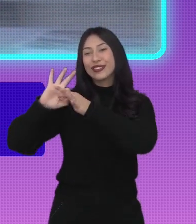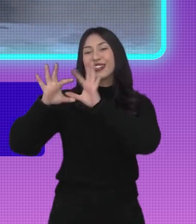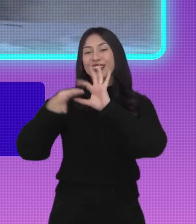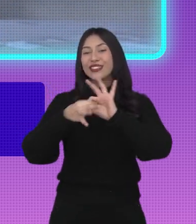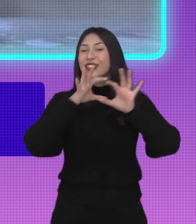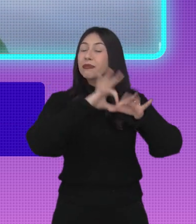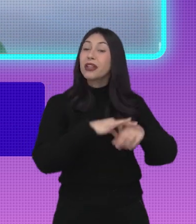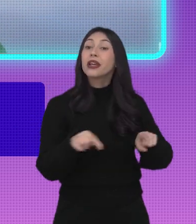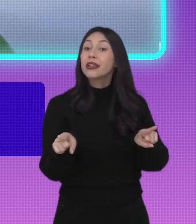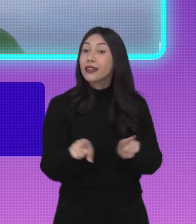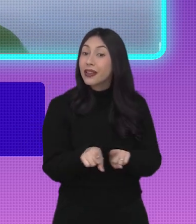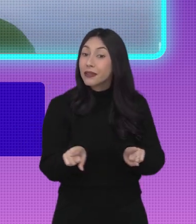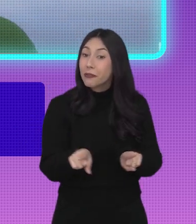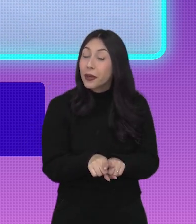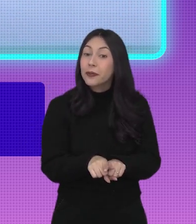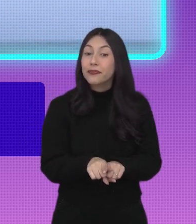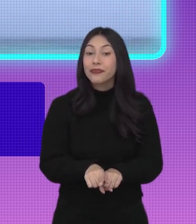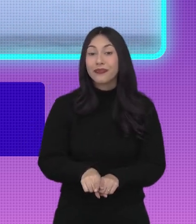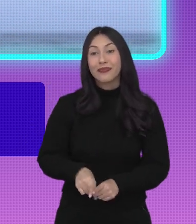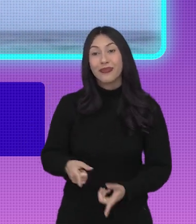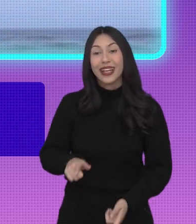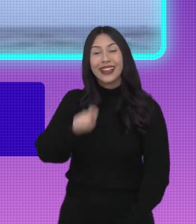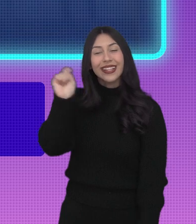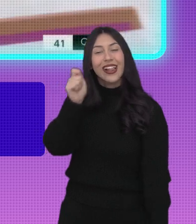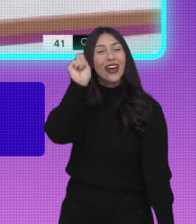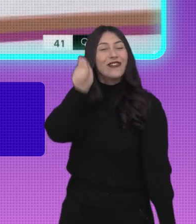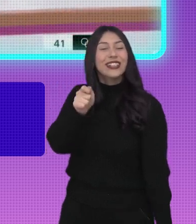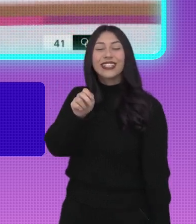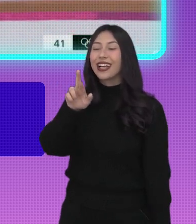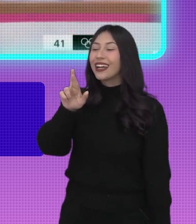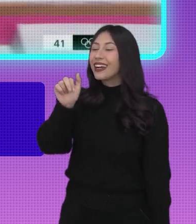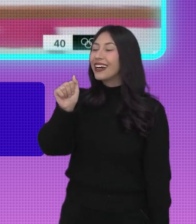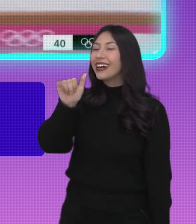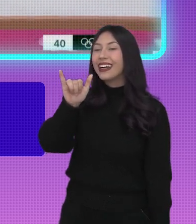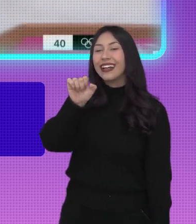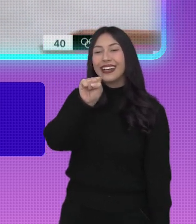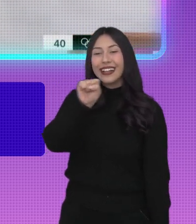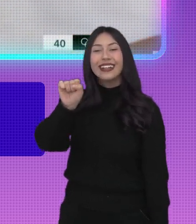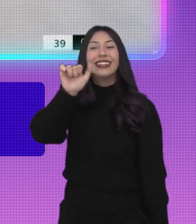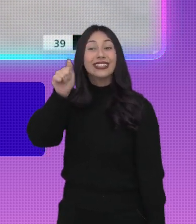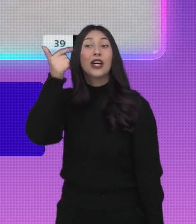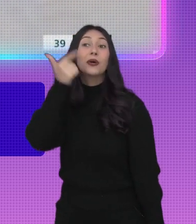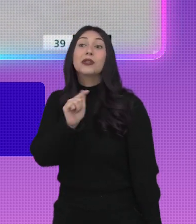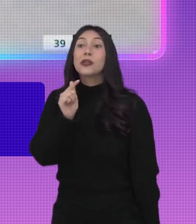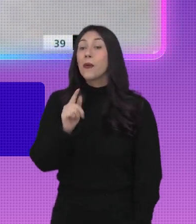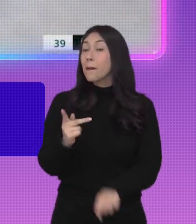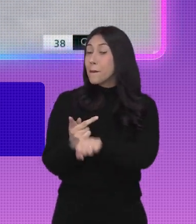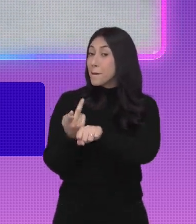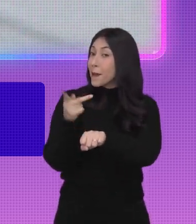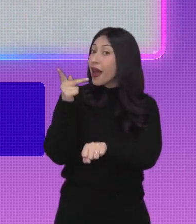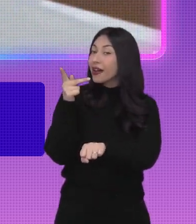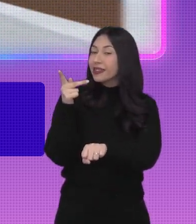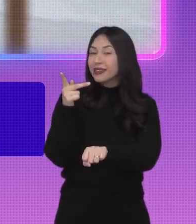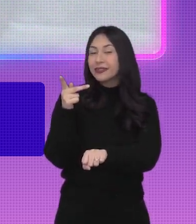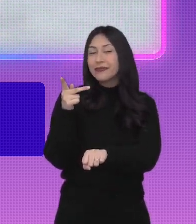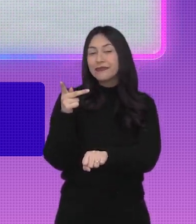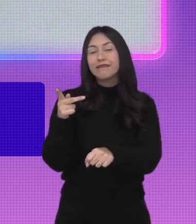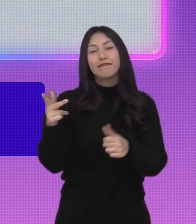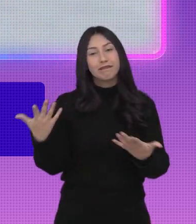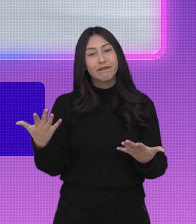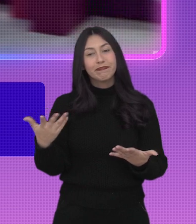nas Olimpíadas. A gente tem também a Fadinha, né, a Raíssa, que foi medalha de prata, né?